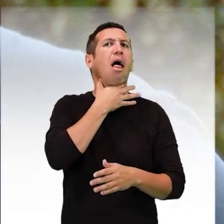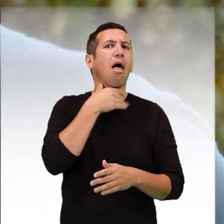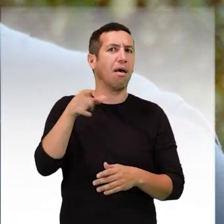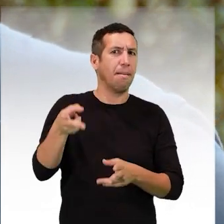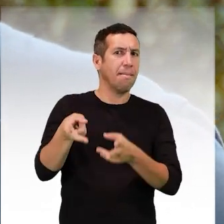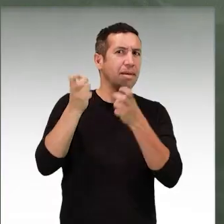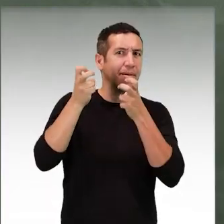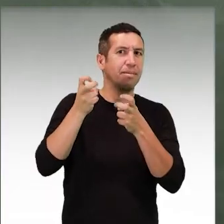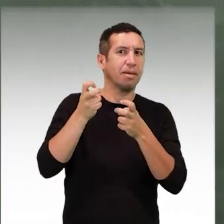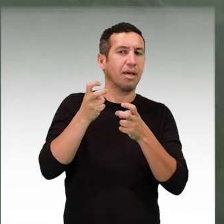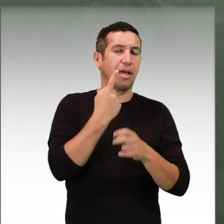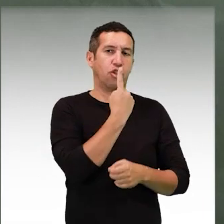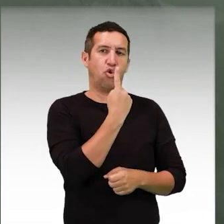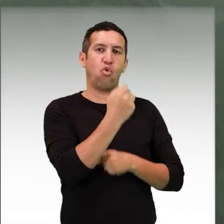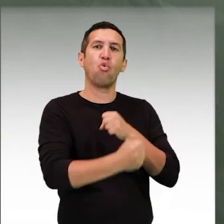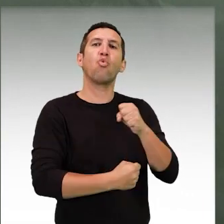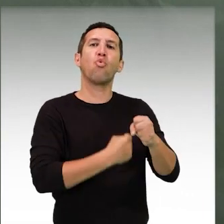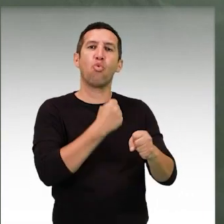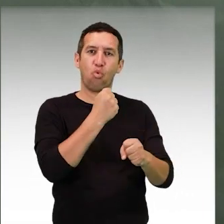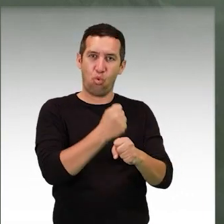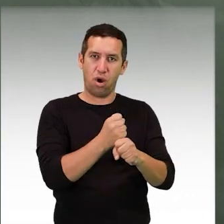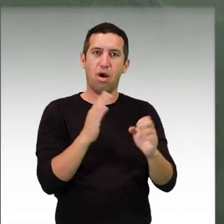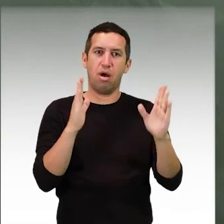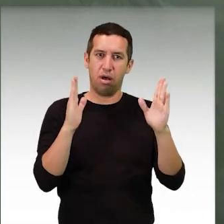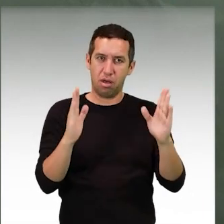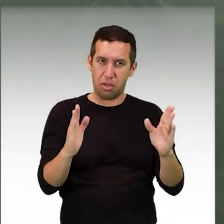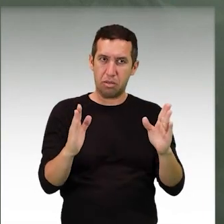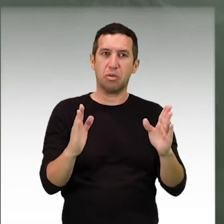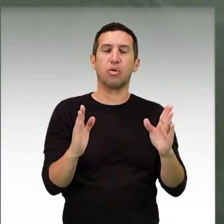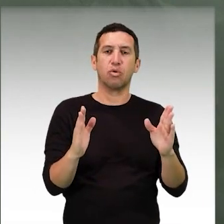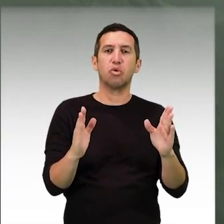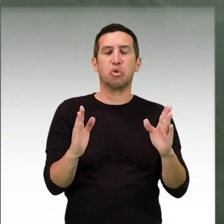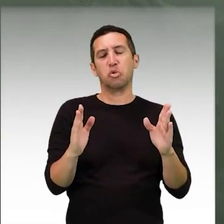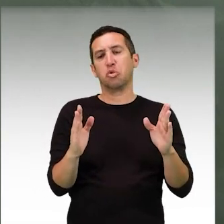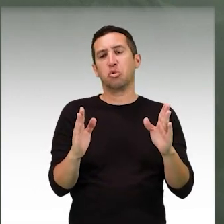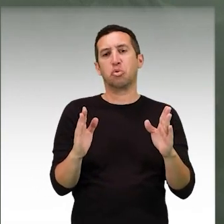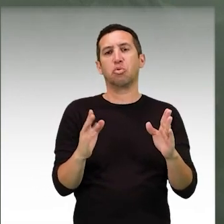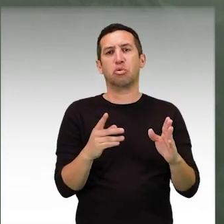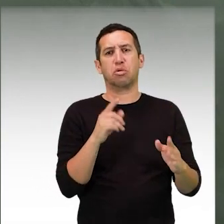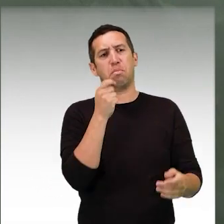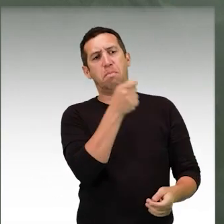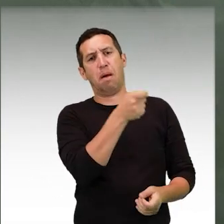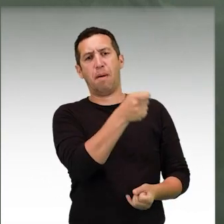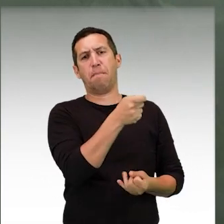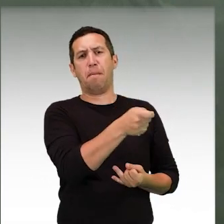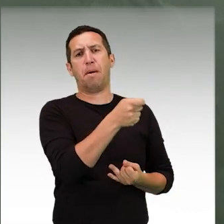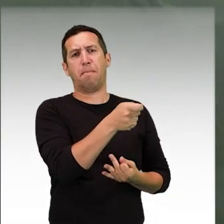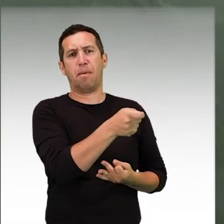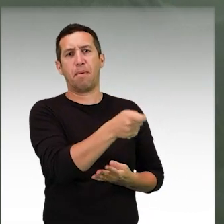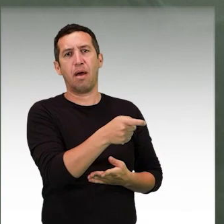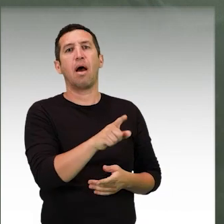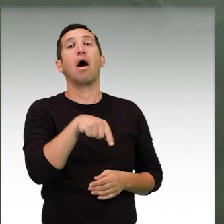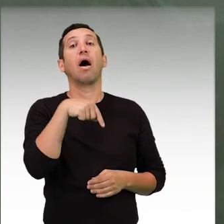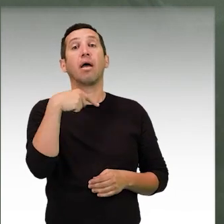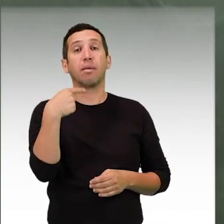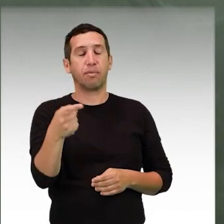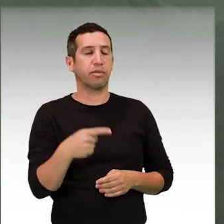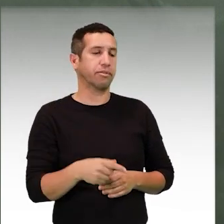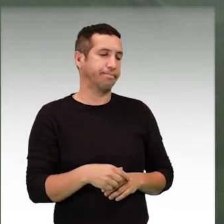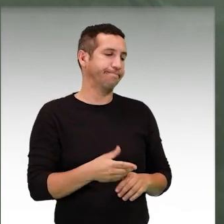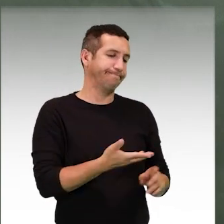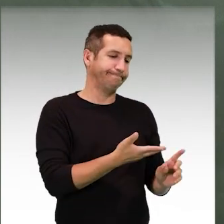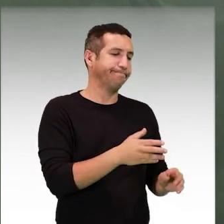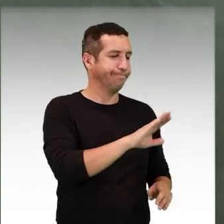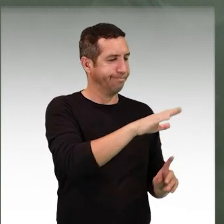atrasos de salário. Deram 1 ano de estabilidade para nós, né? E quando chegou esse 1 ano de estabilidade, que chegamos na empresa,